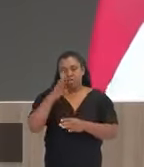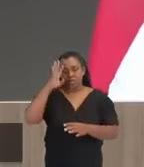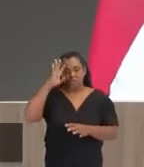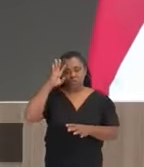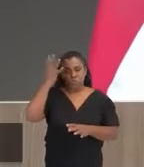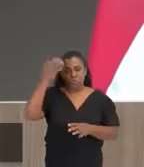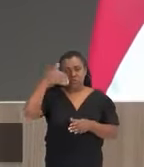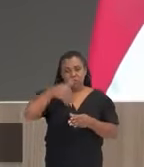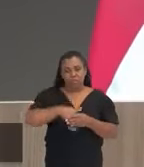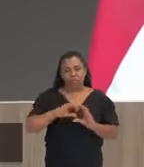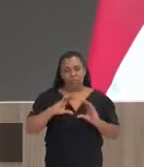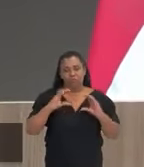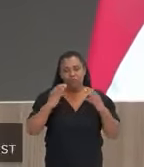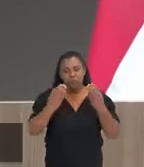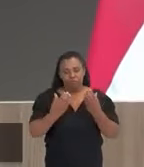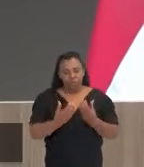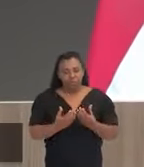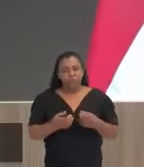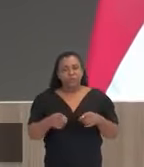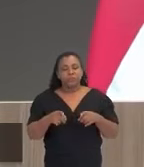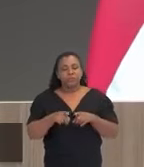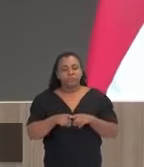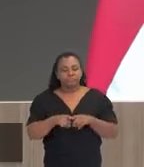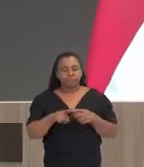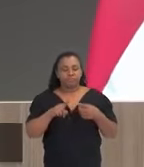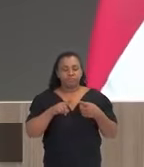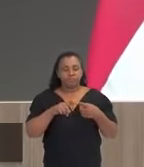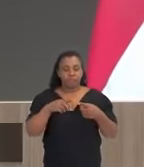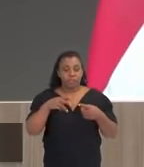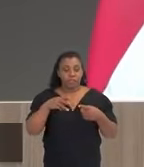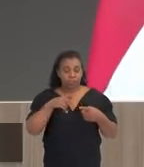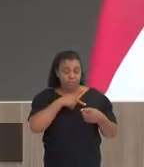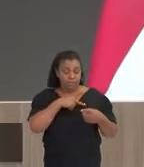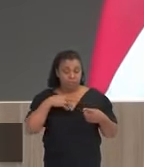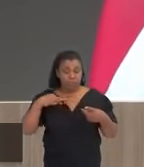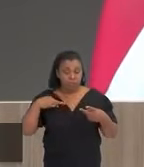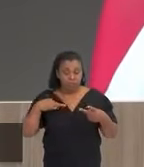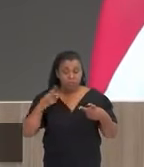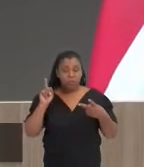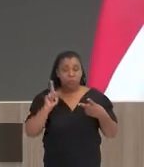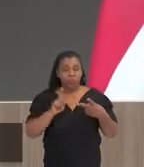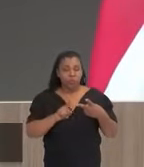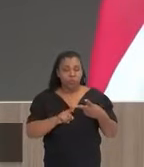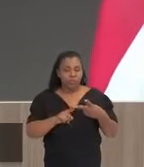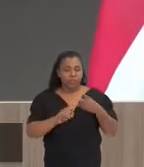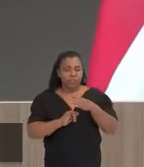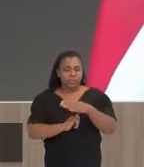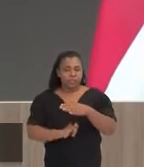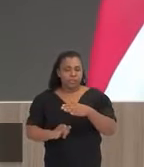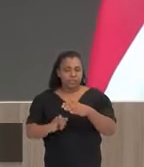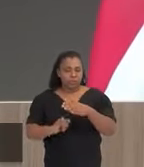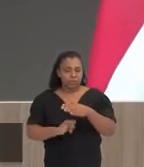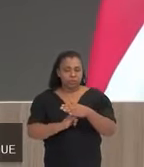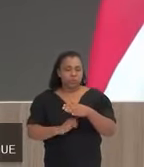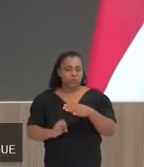do fórum, constituído pelo Ministério Público, constituído por entidades